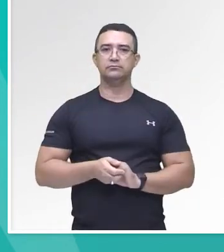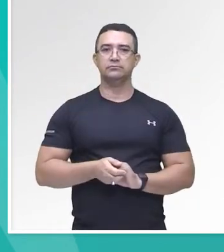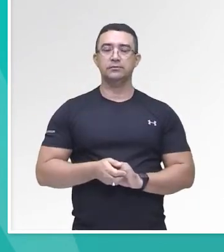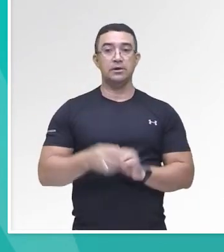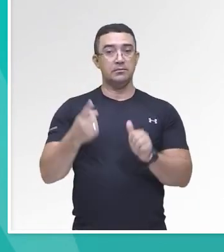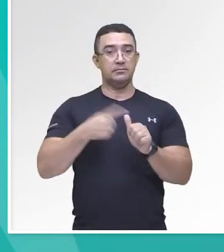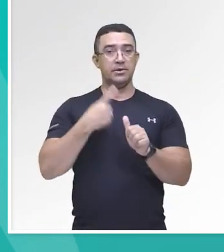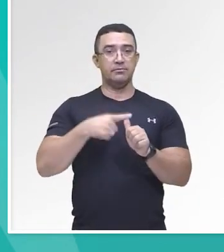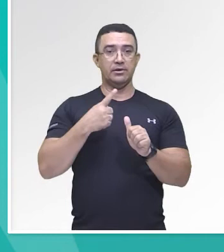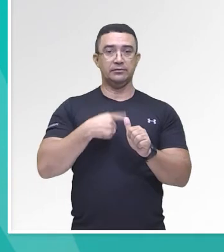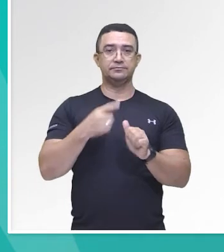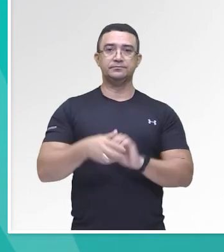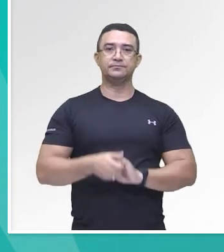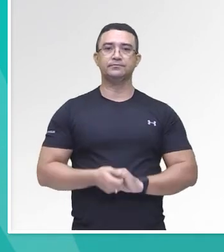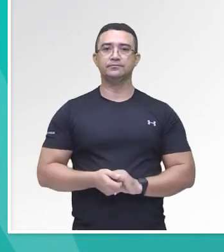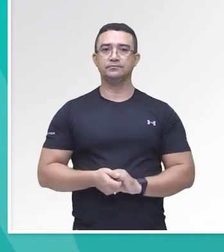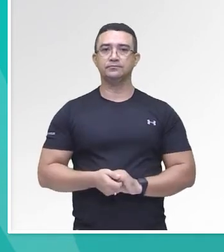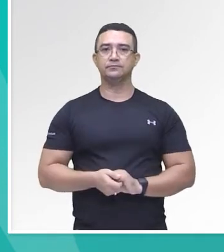Revolução